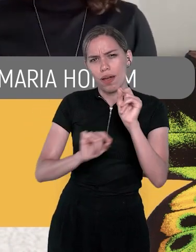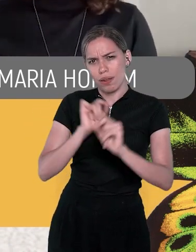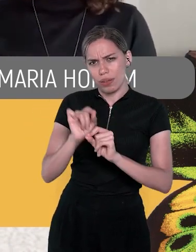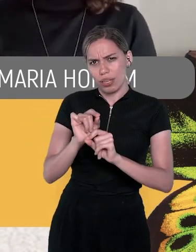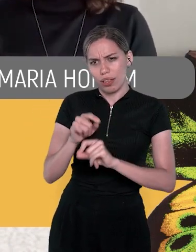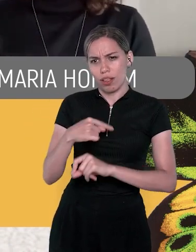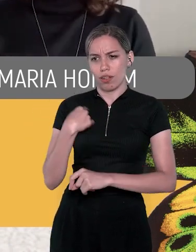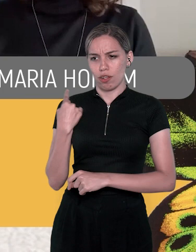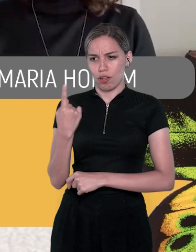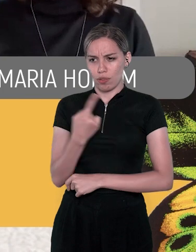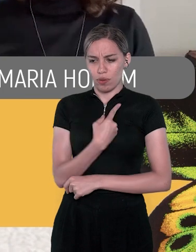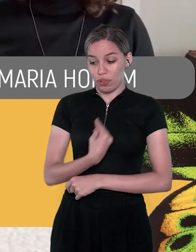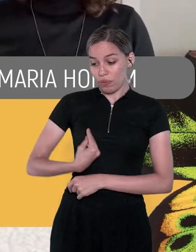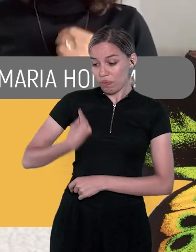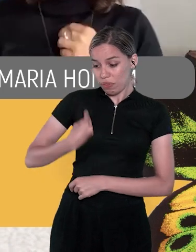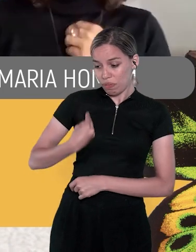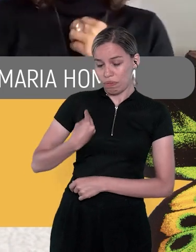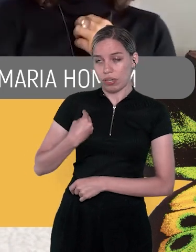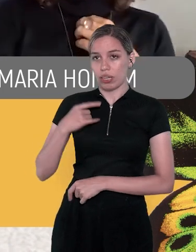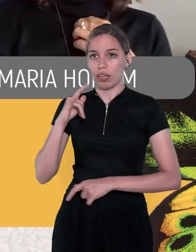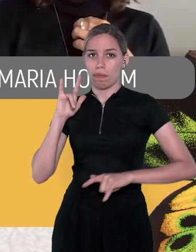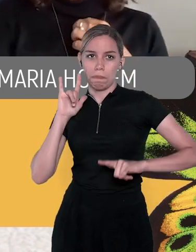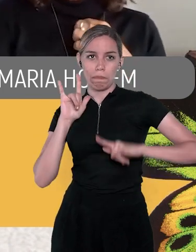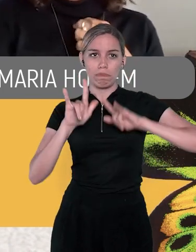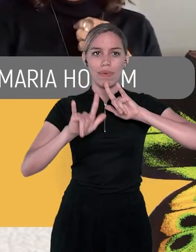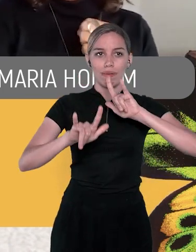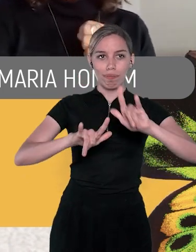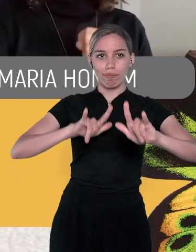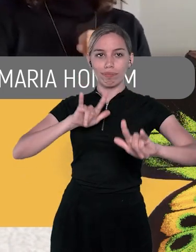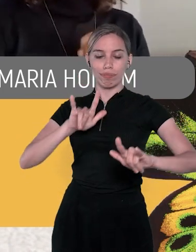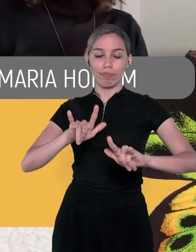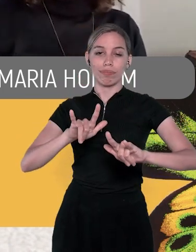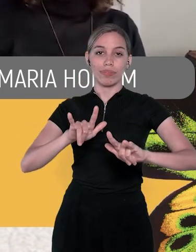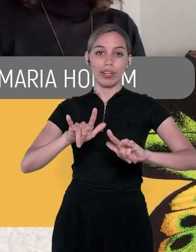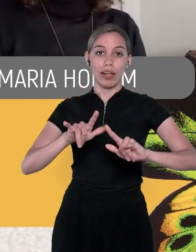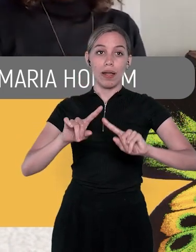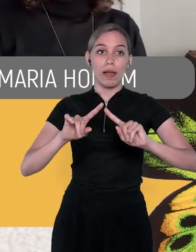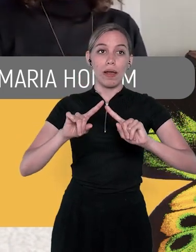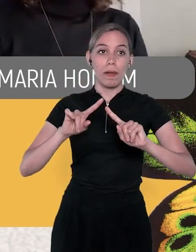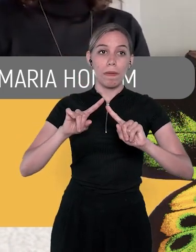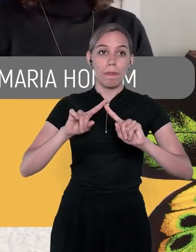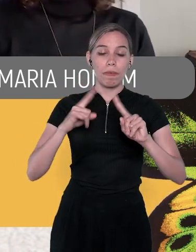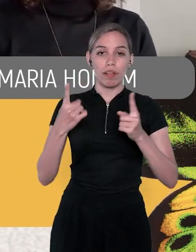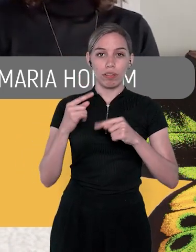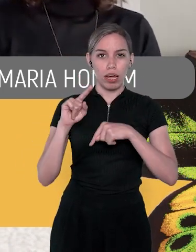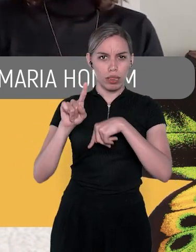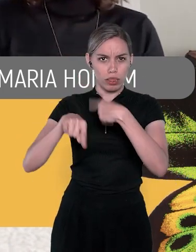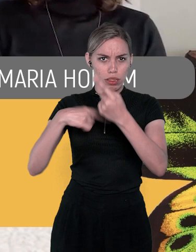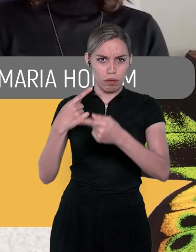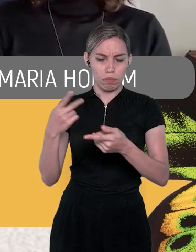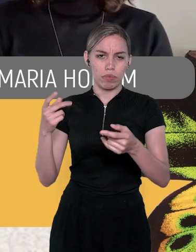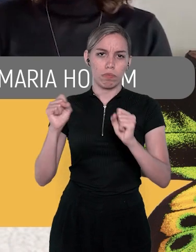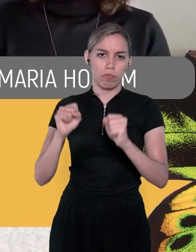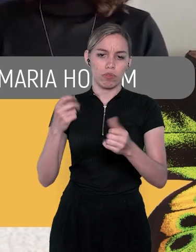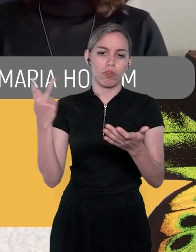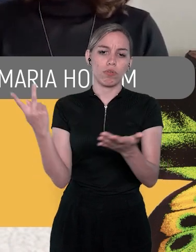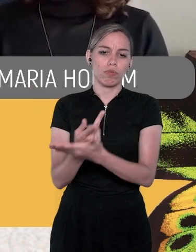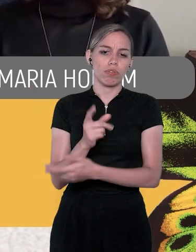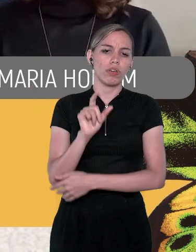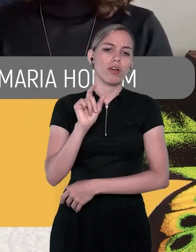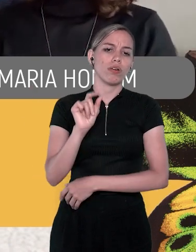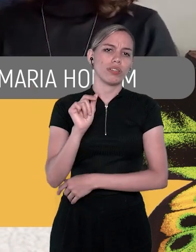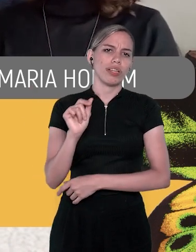nela, sofremos e amamos, e está morrendo, ela está desaparecendo. O depois dela virá uma